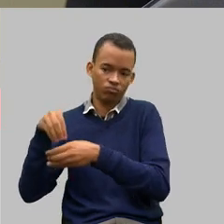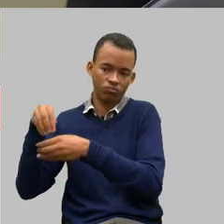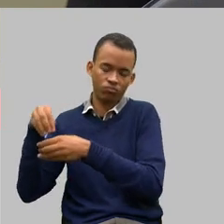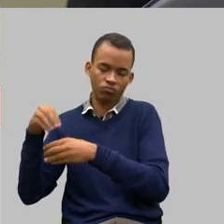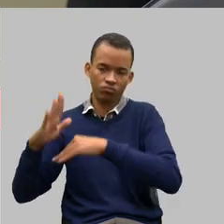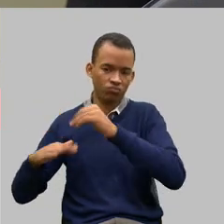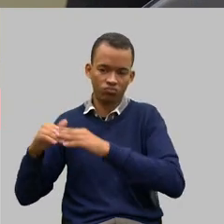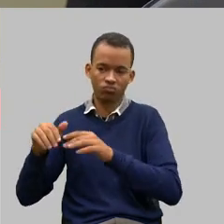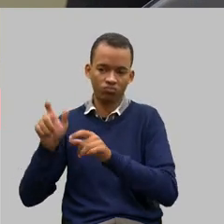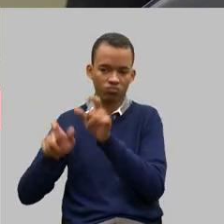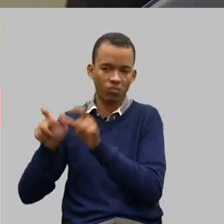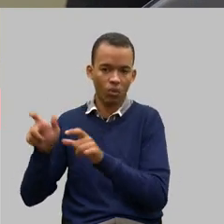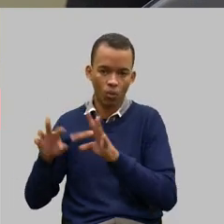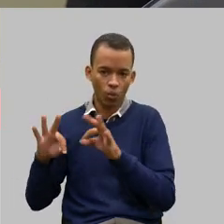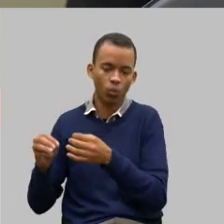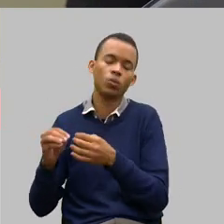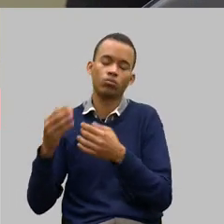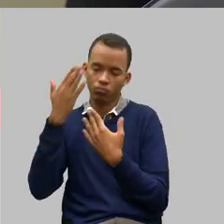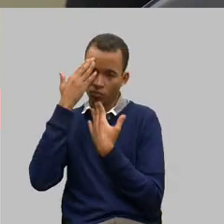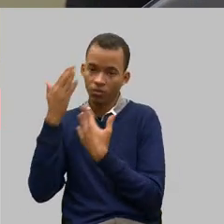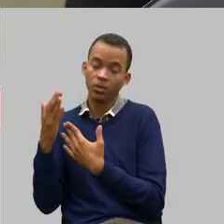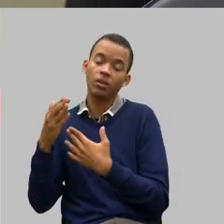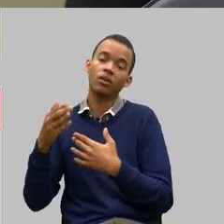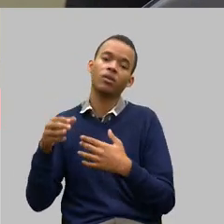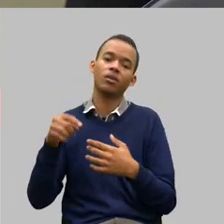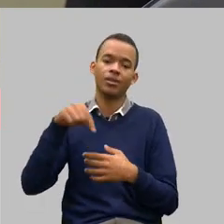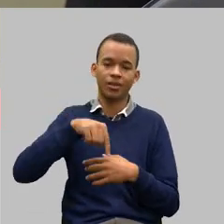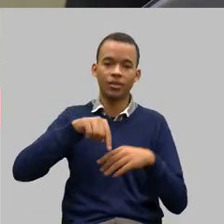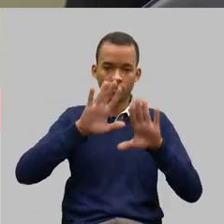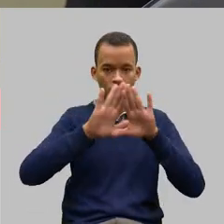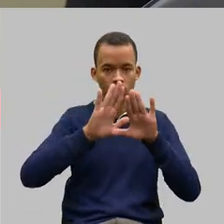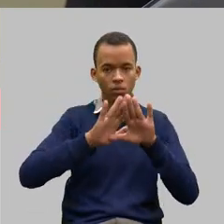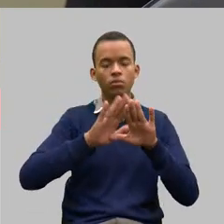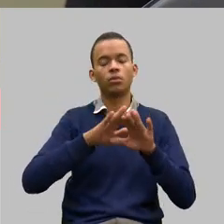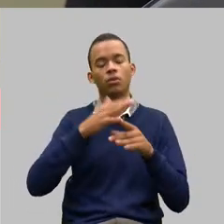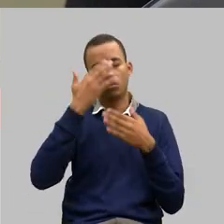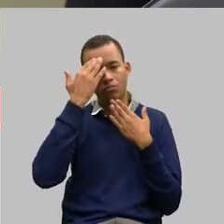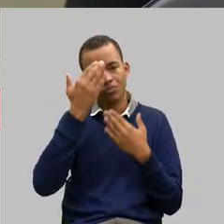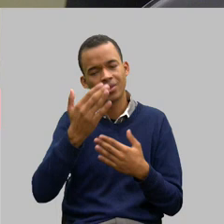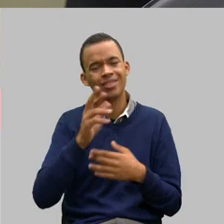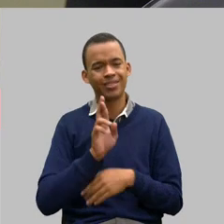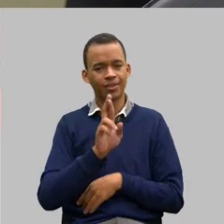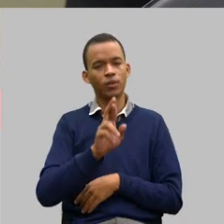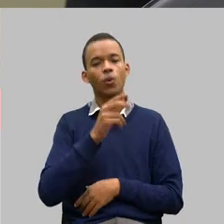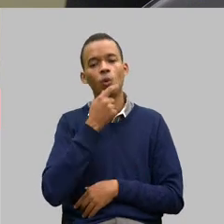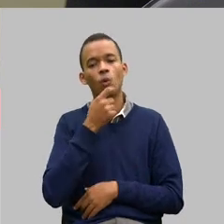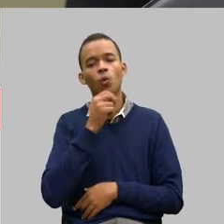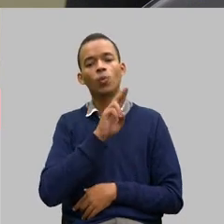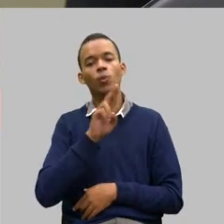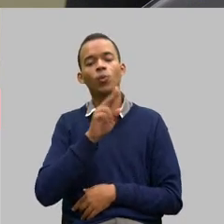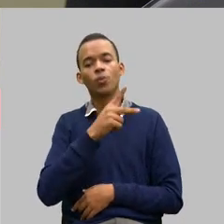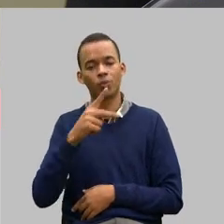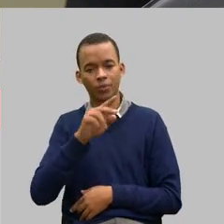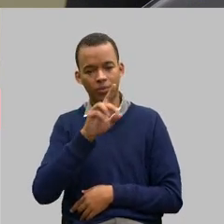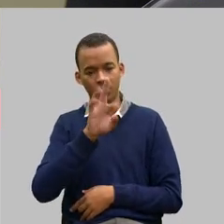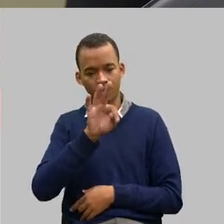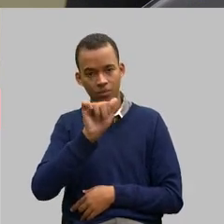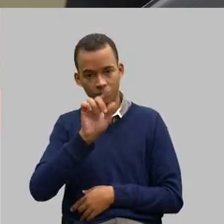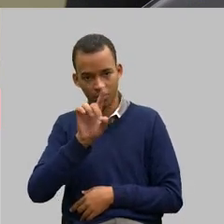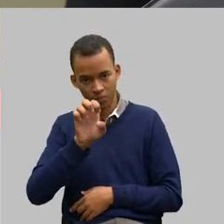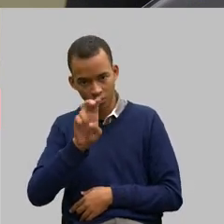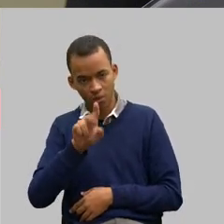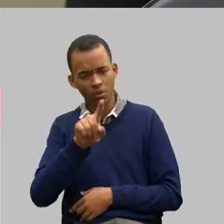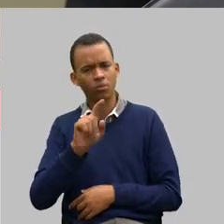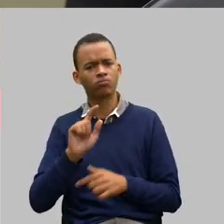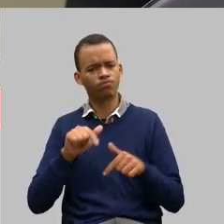também da Assembleia de Minas Gerais na pessoa do nosso Presidente Tadeu que faz um trabalho inovador um trabalho de pacificação mas um